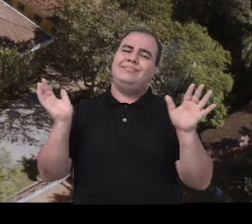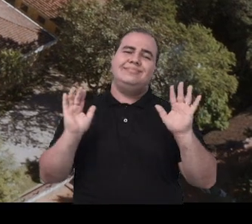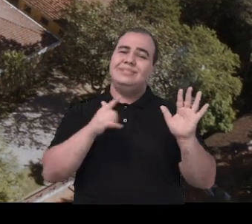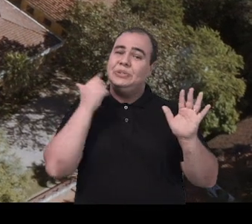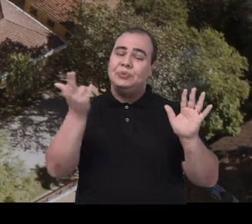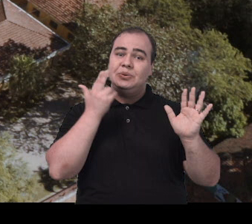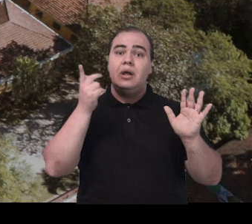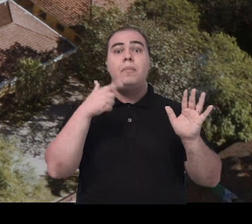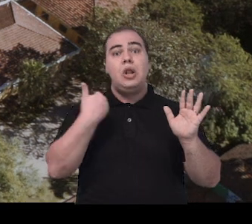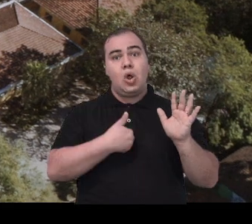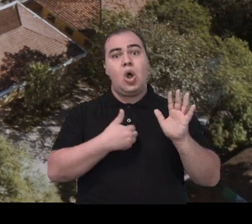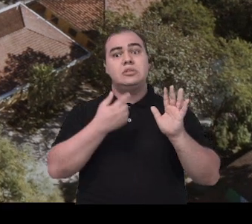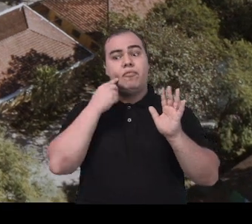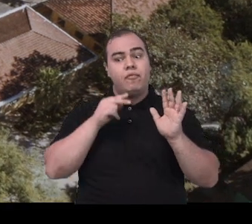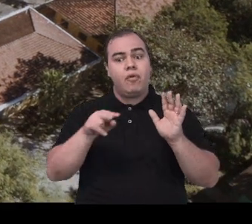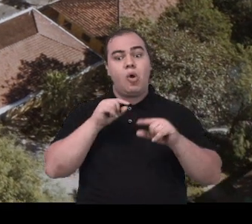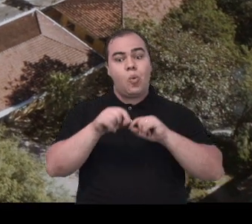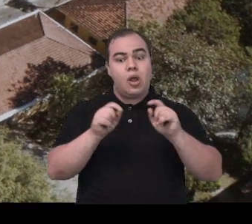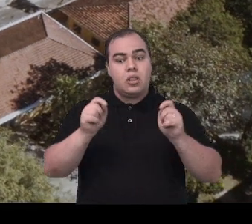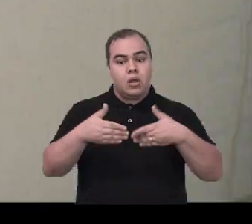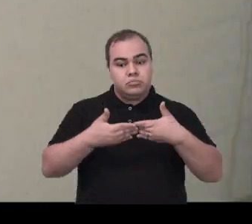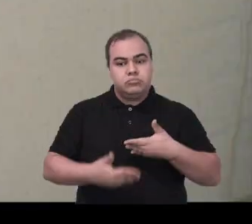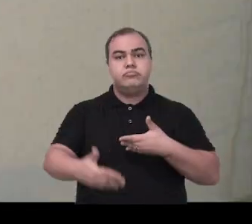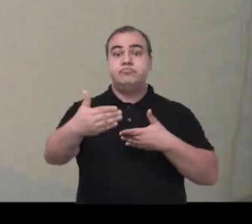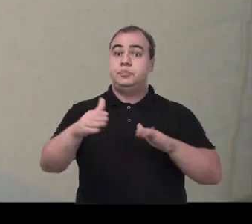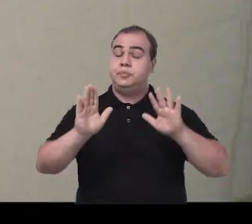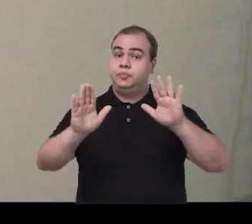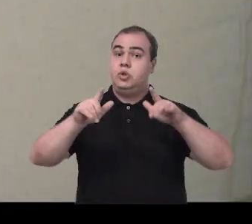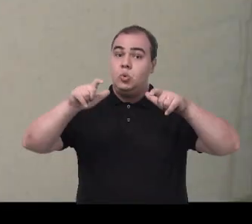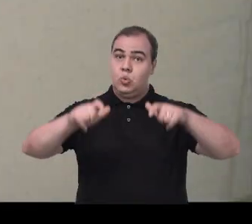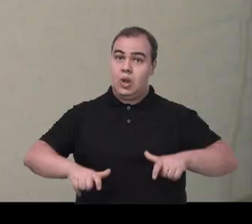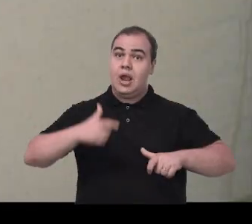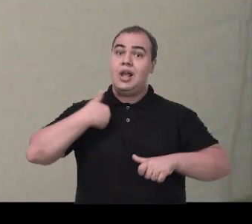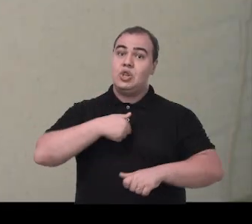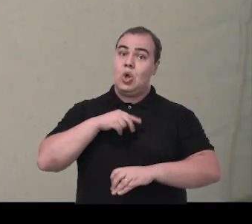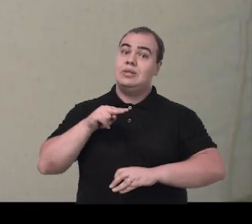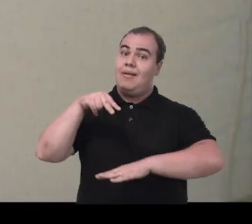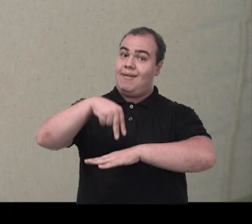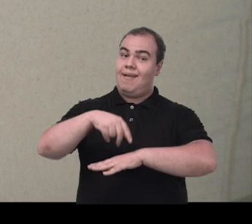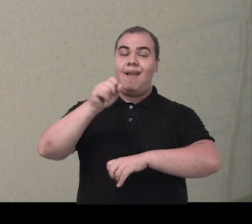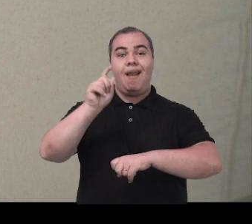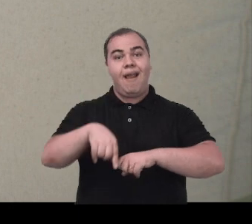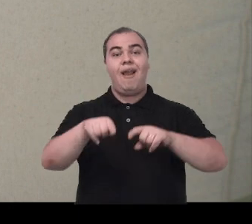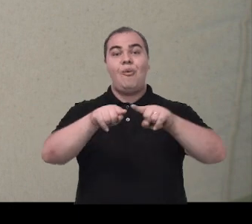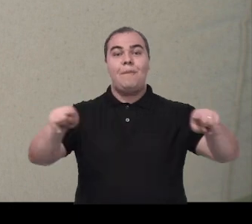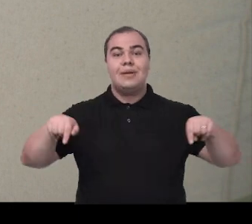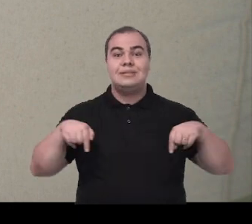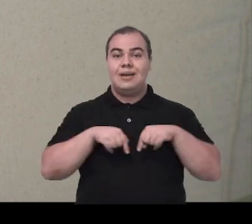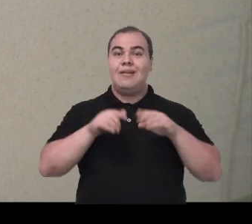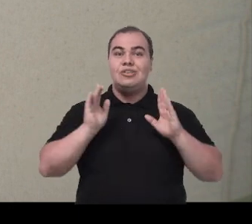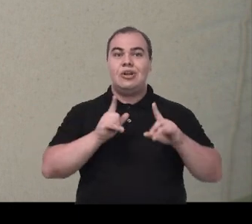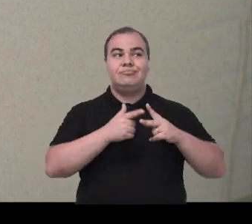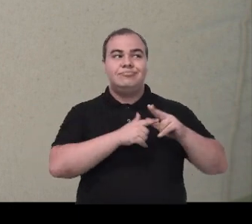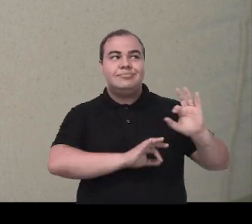para não permitir que volte a ser o que era antes. Inclusive esse lugar que nós estamos aqui, né, que é uma sala que